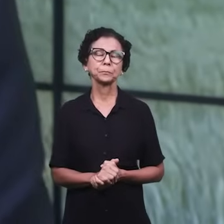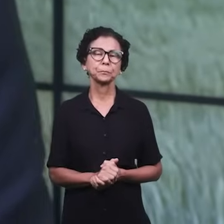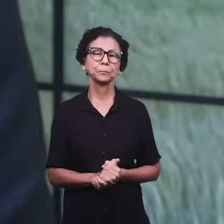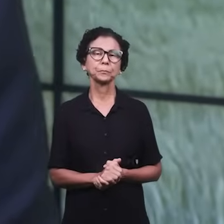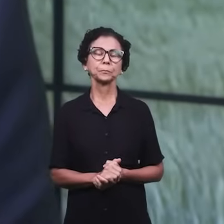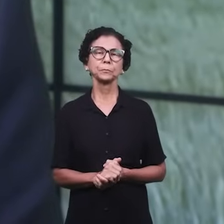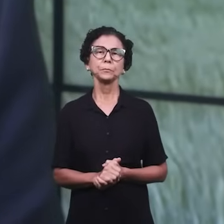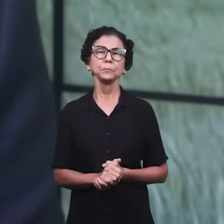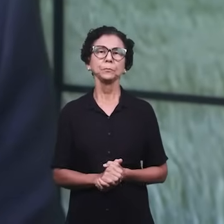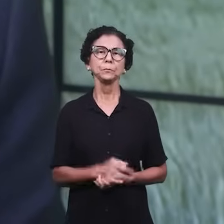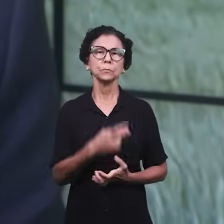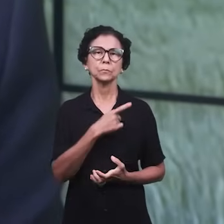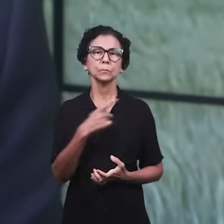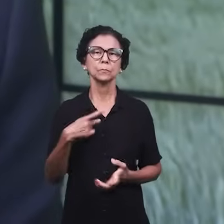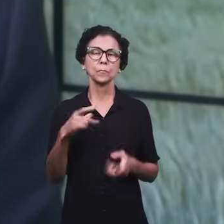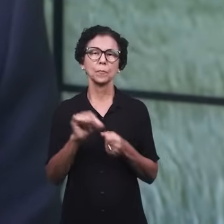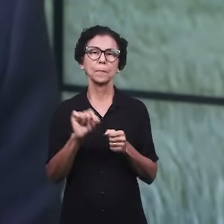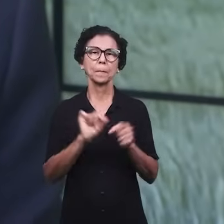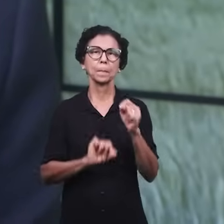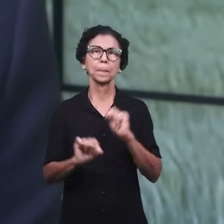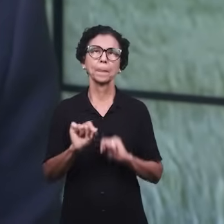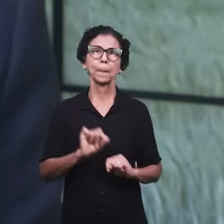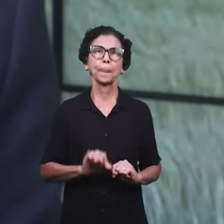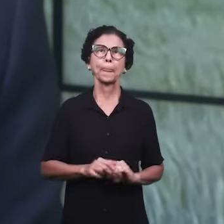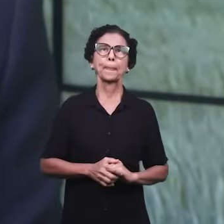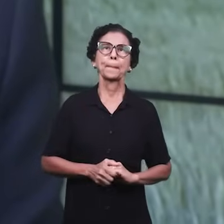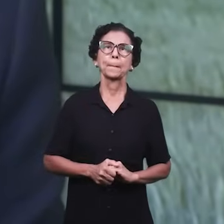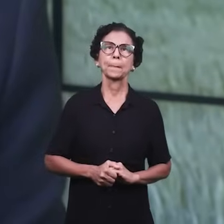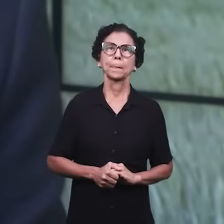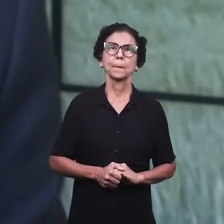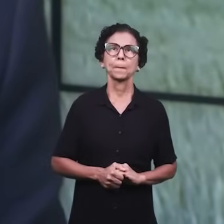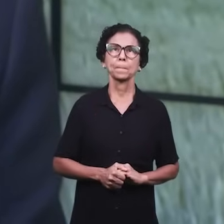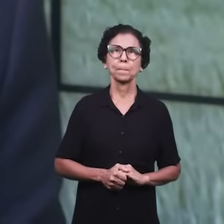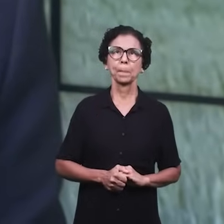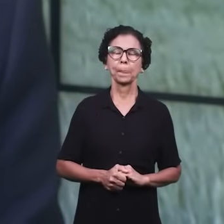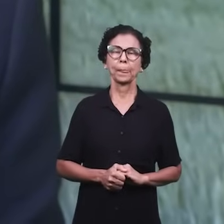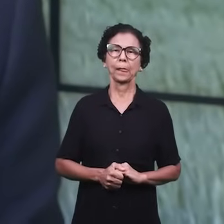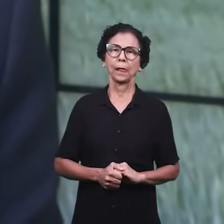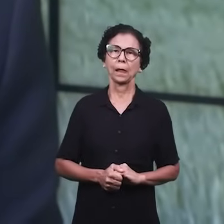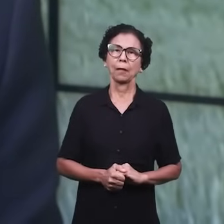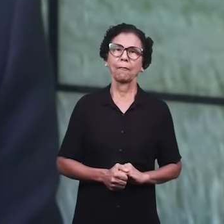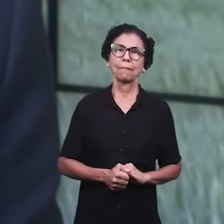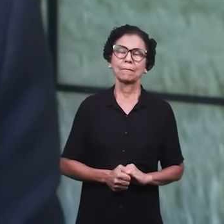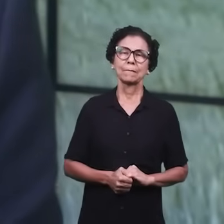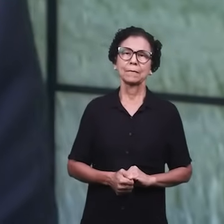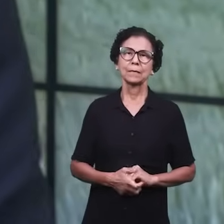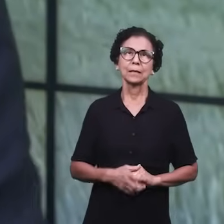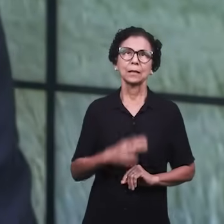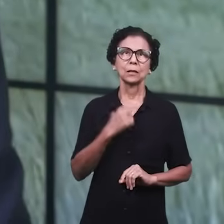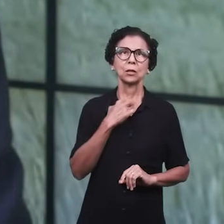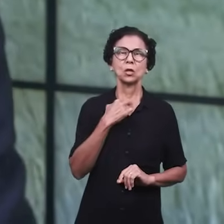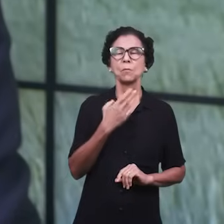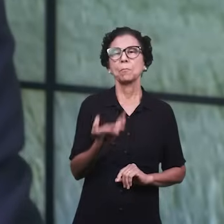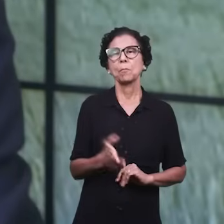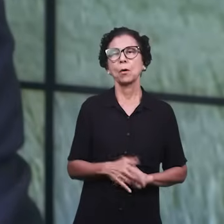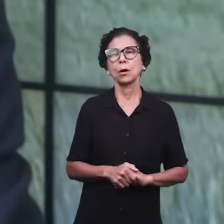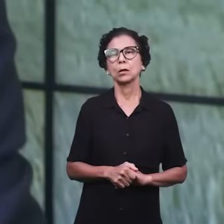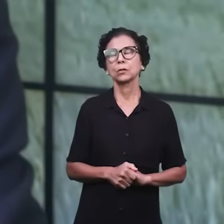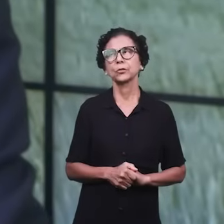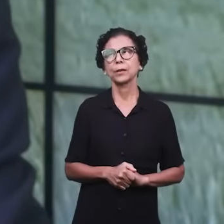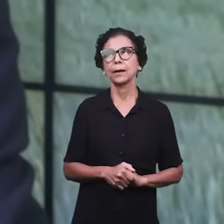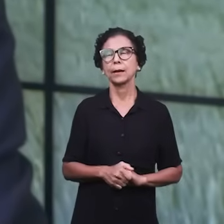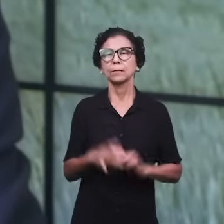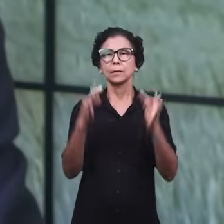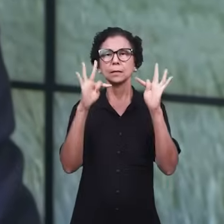deve fazer eh é contar testemunhos que nem é testemunho de promessas sim chegar de lá o sen Olha o senhor dá uma